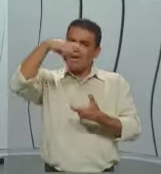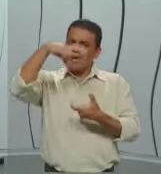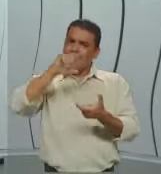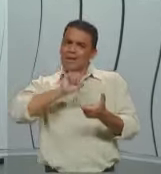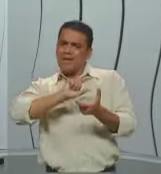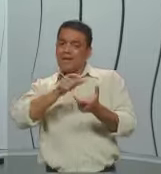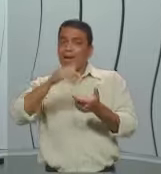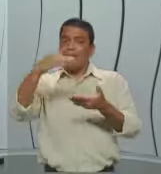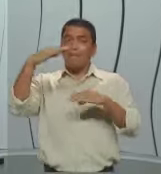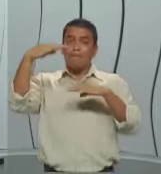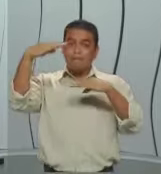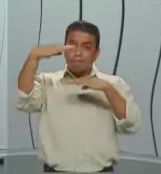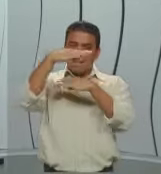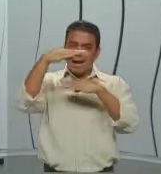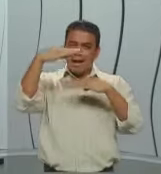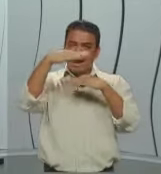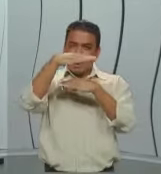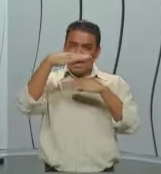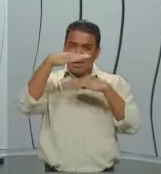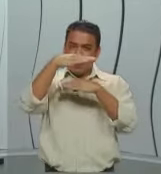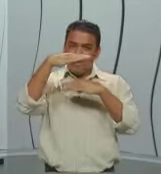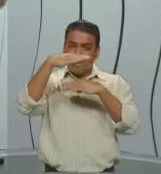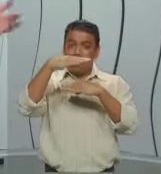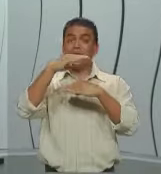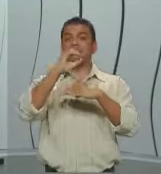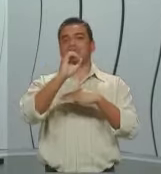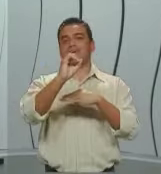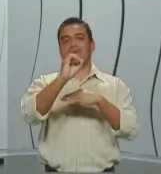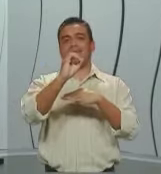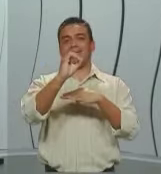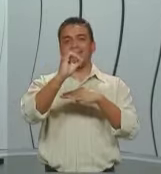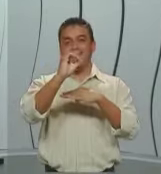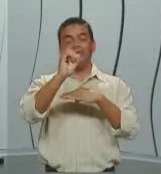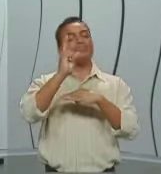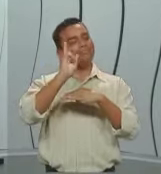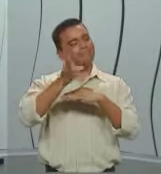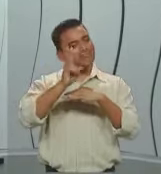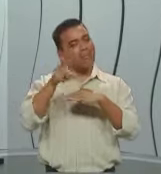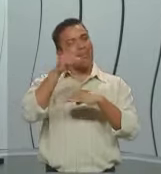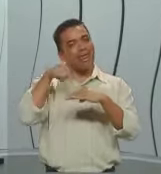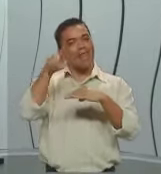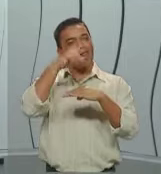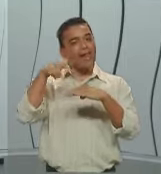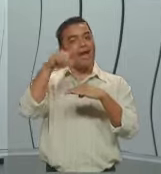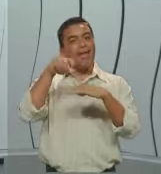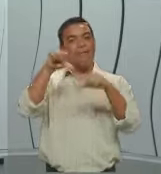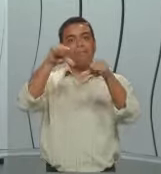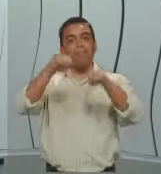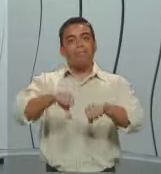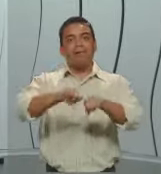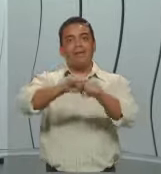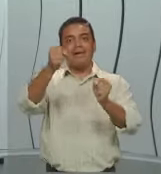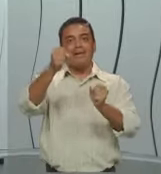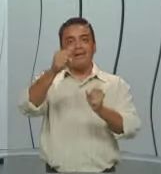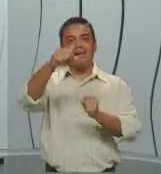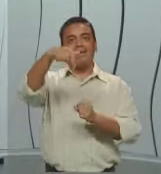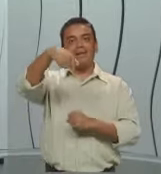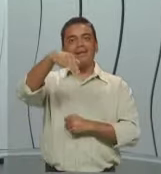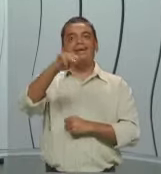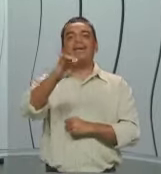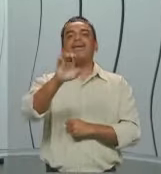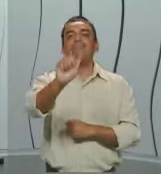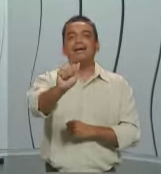ele em paralelo, ele tem uma resistência praticamente zero, então toda a corrente vai passar por ele, por isso que ele queima, entendeu? Então, mais uma explicação